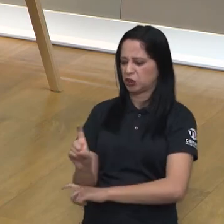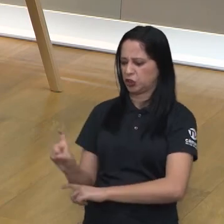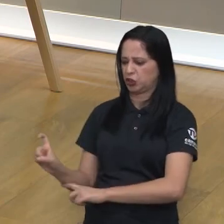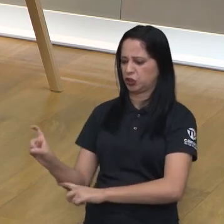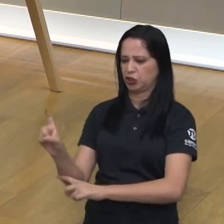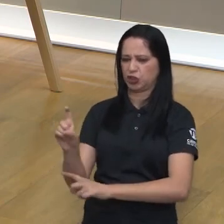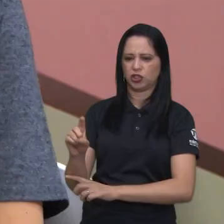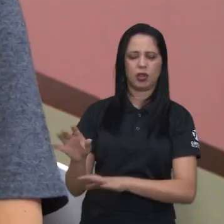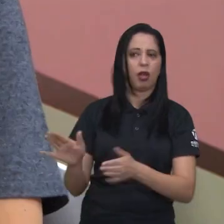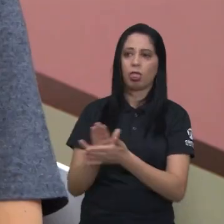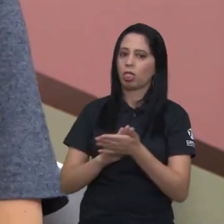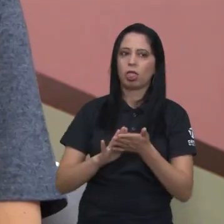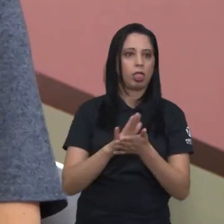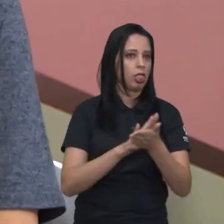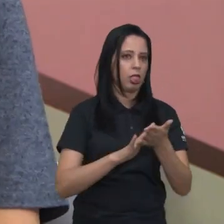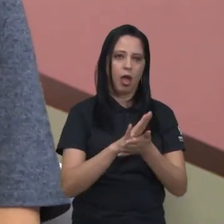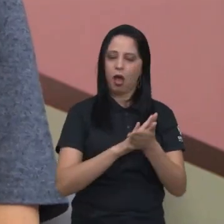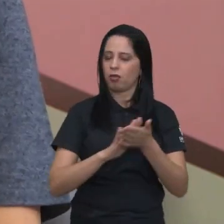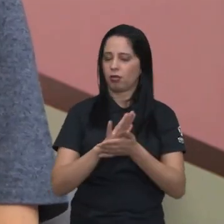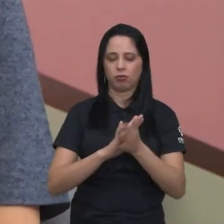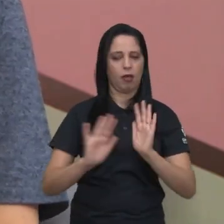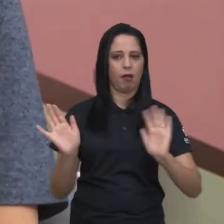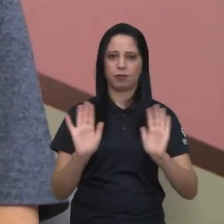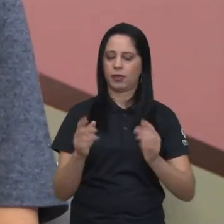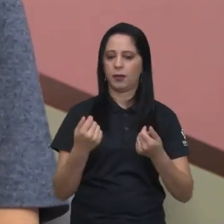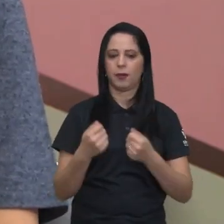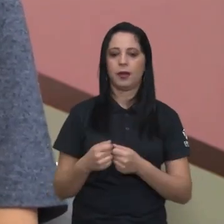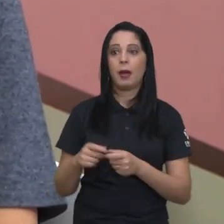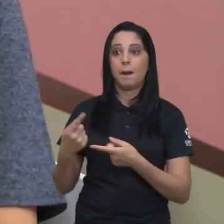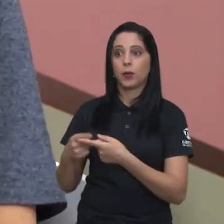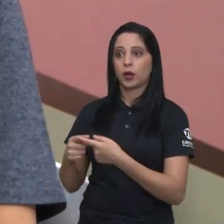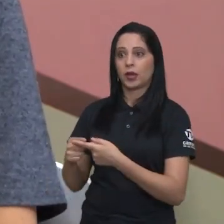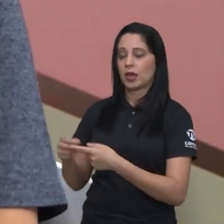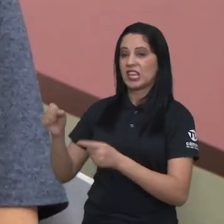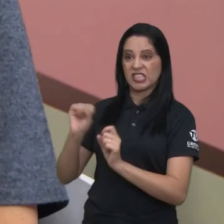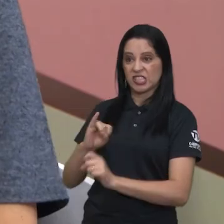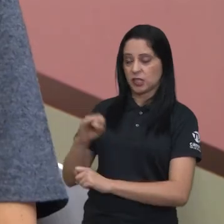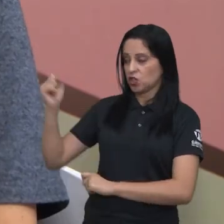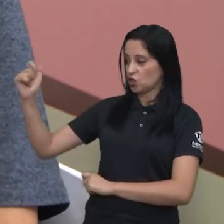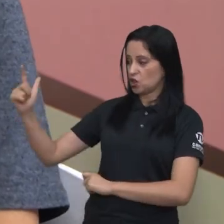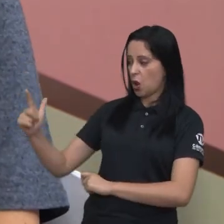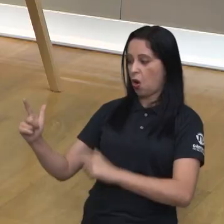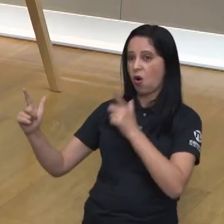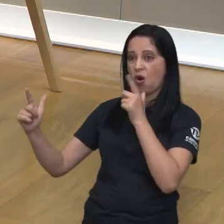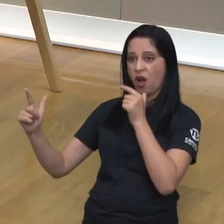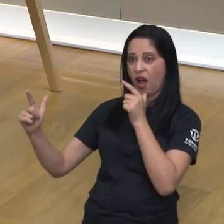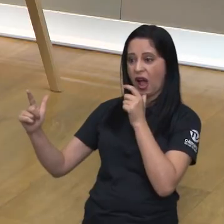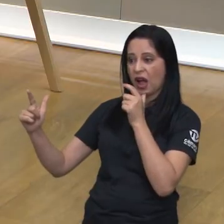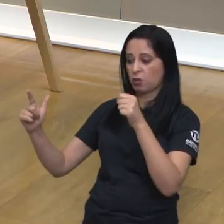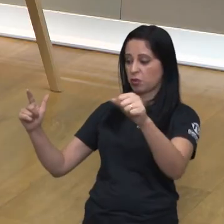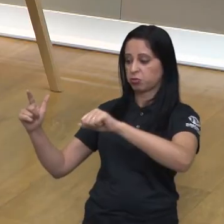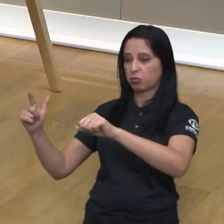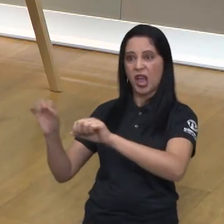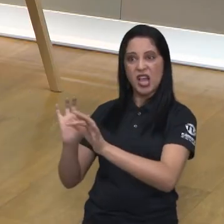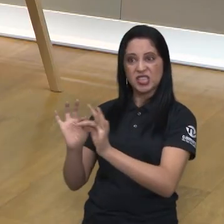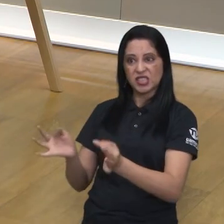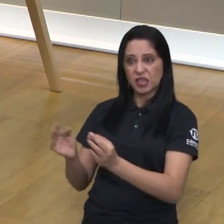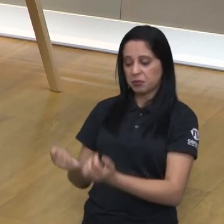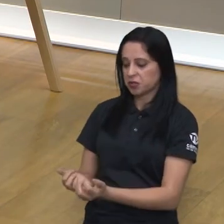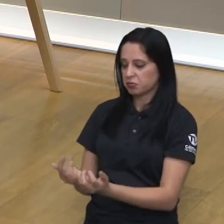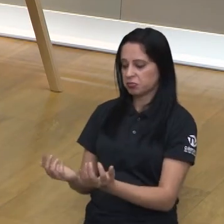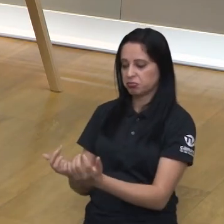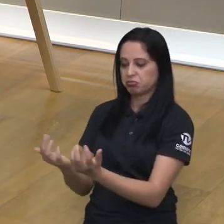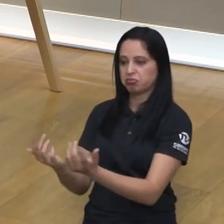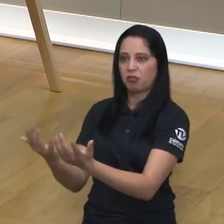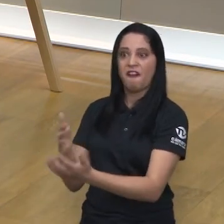nada disso, né, elas crescem muito bem e dão menos trabalho, sabe, pra gente Ficam poder muito cuidar. mais saudáveis. Mais saudáveis, também, né? nutritivas e estão à